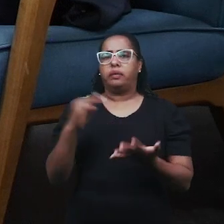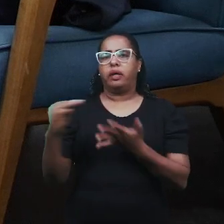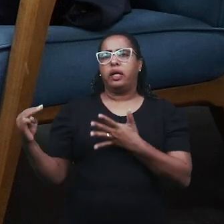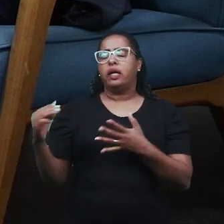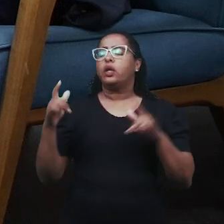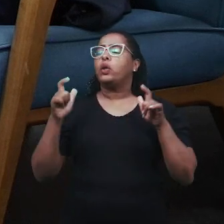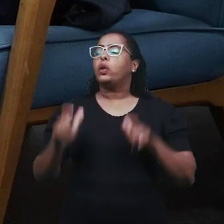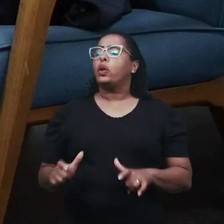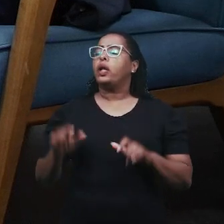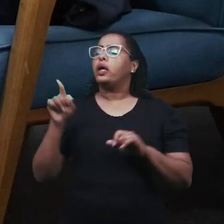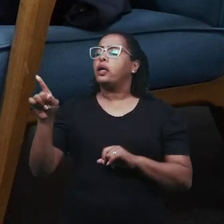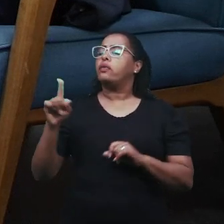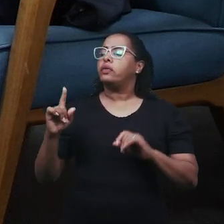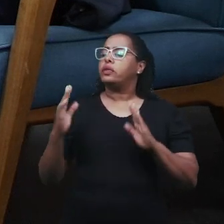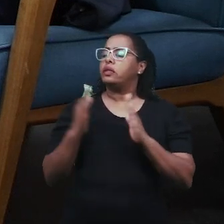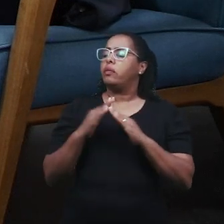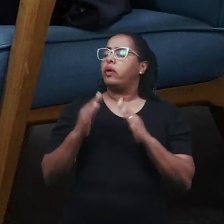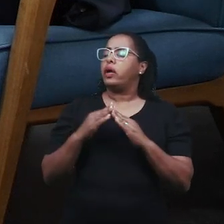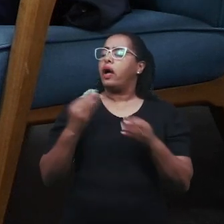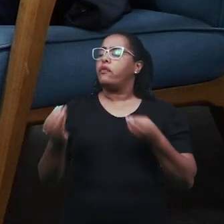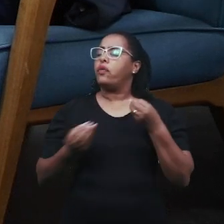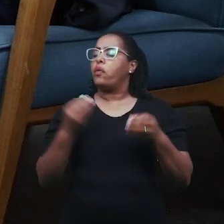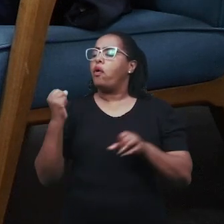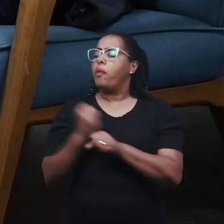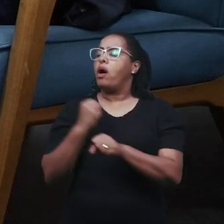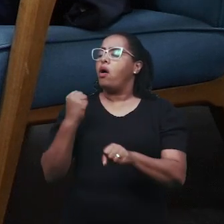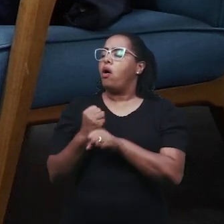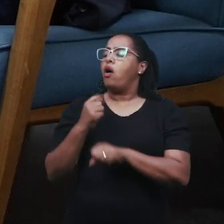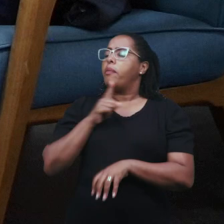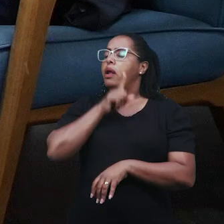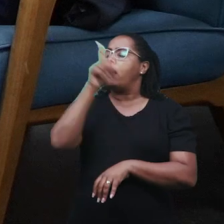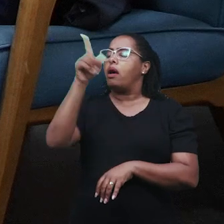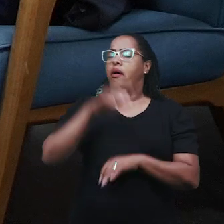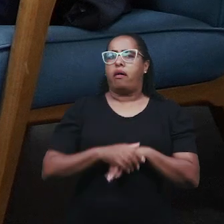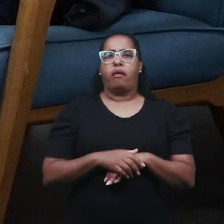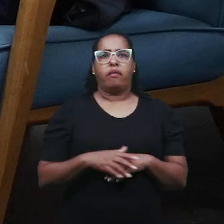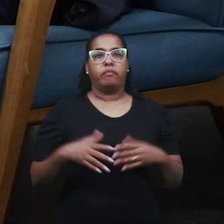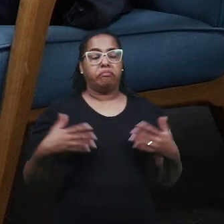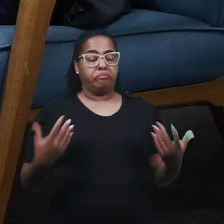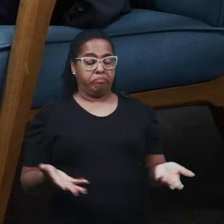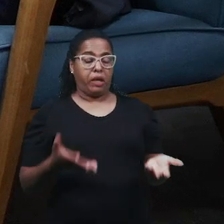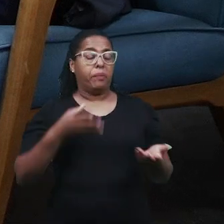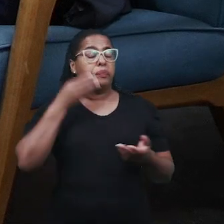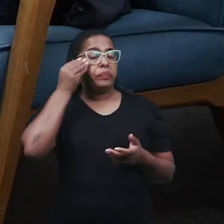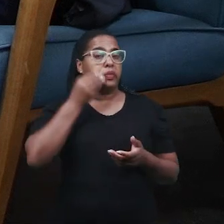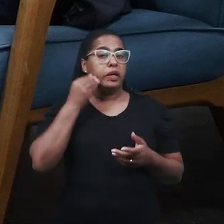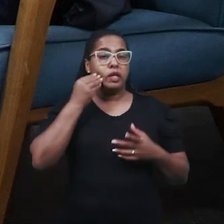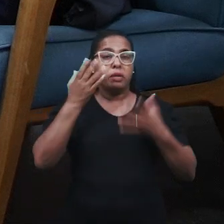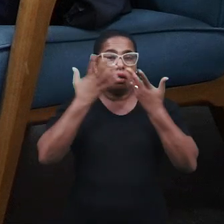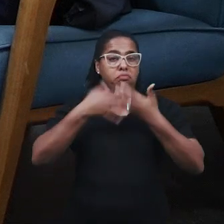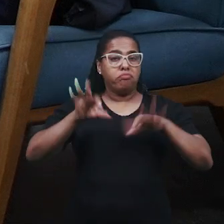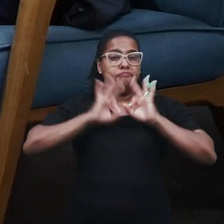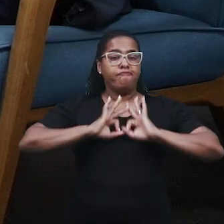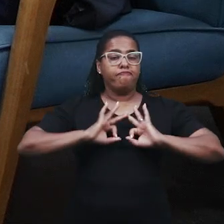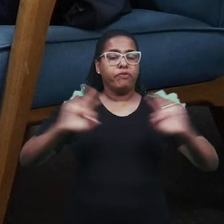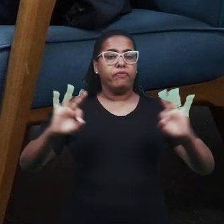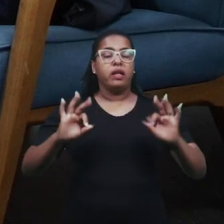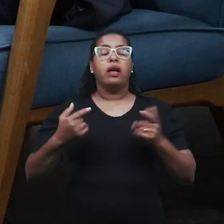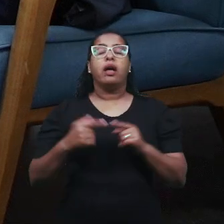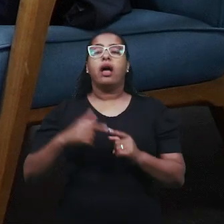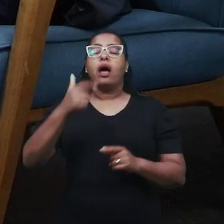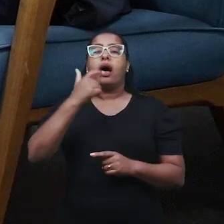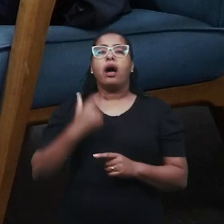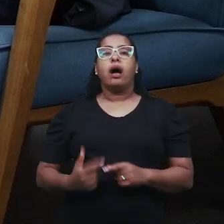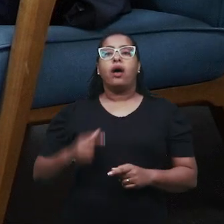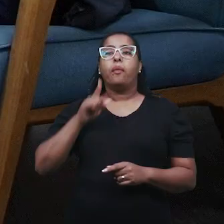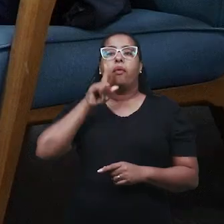você morava, como esta obra chegou até você? Era uma experiência incrível, porque eu